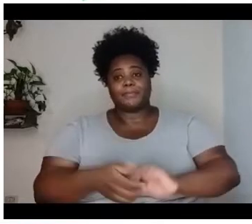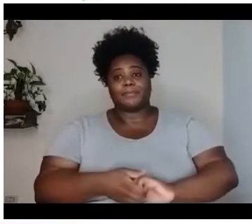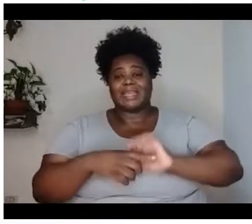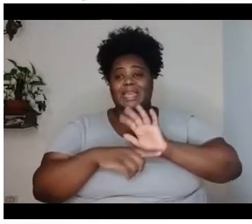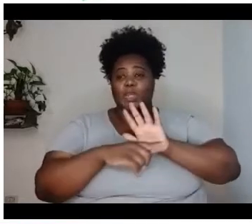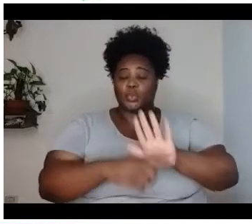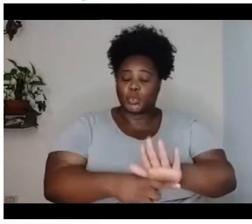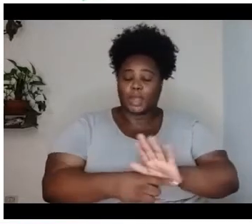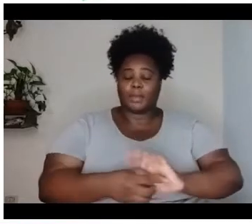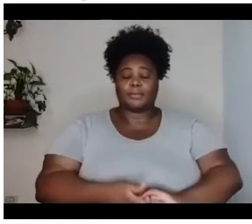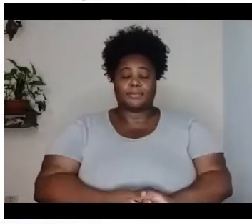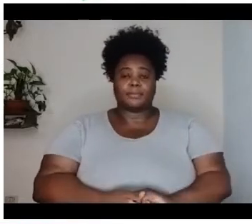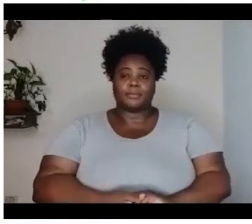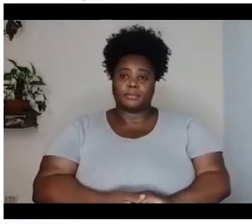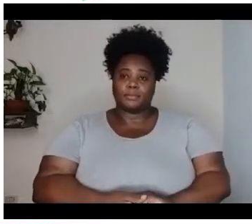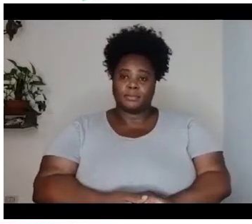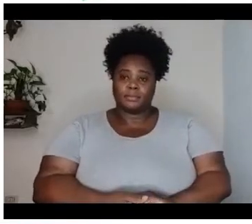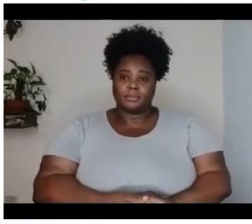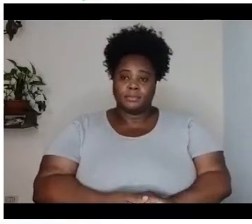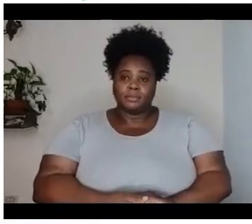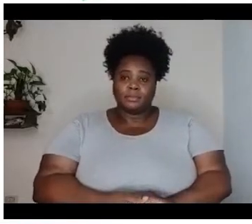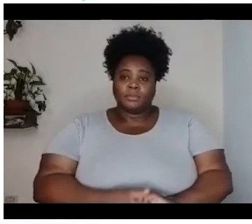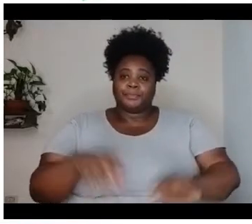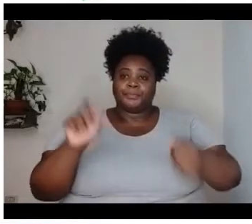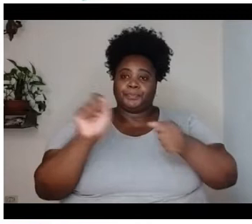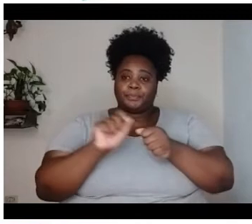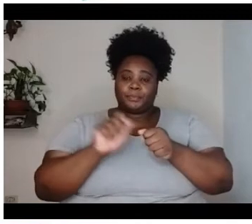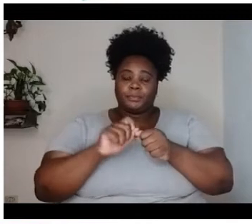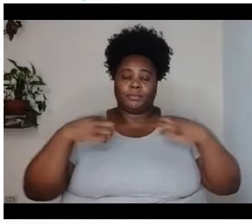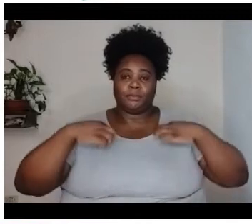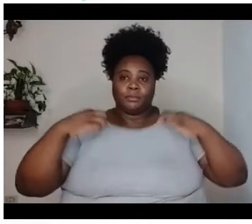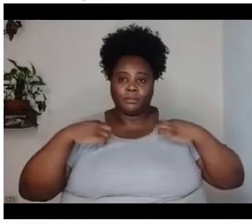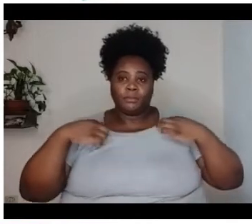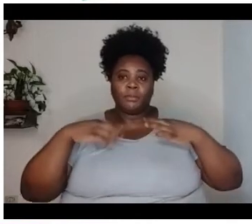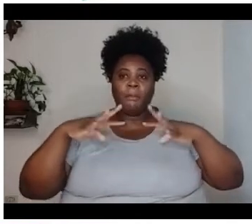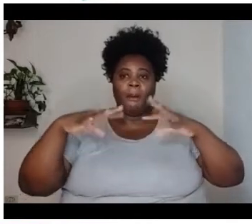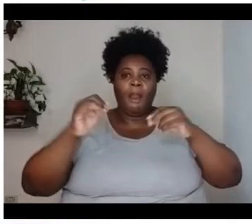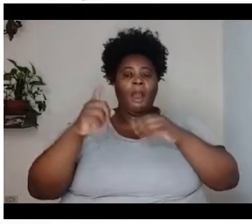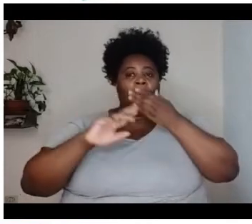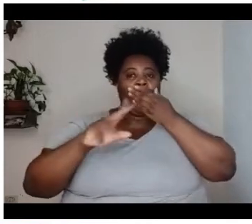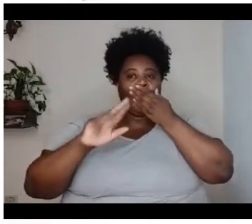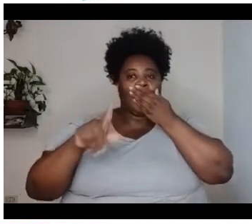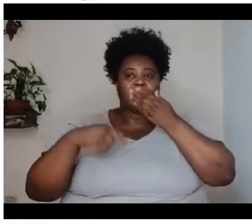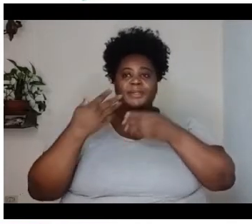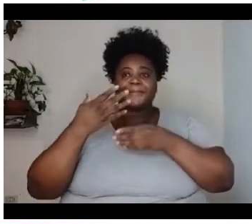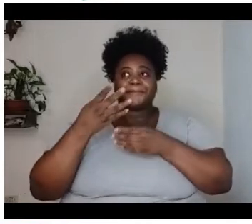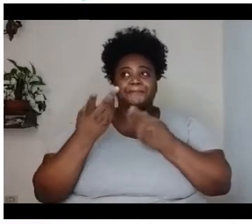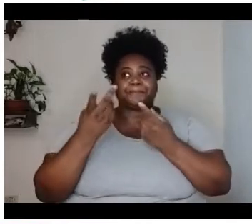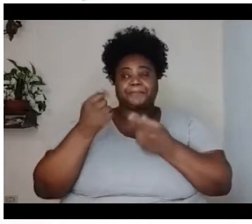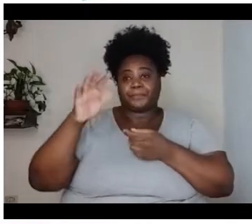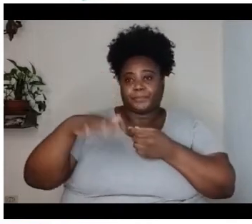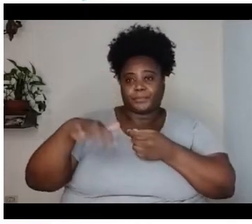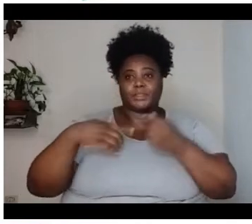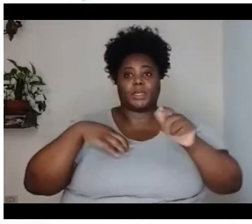ajudaram para confeccionar aqueles uniformes. Não foi uma performance barata, foi uma performance que eu trabalhei